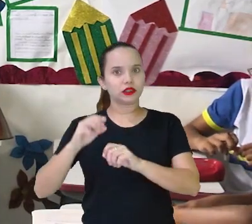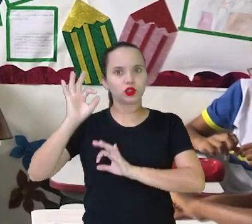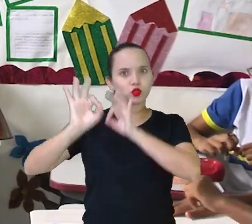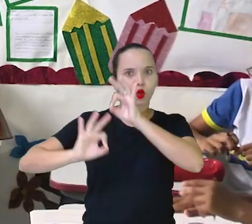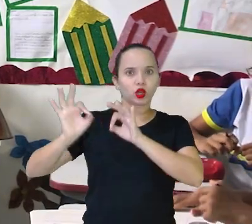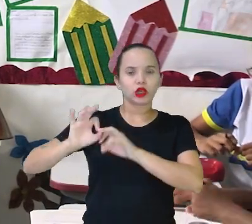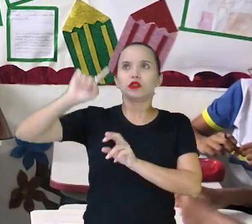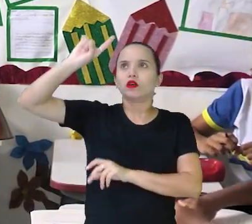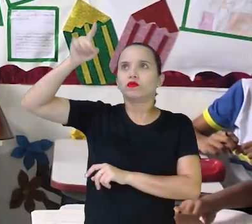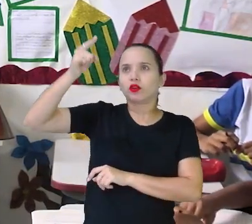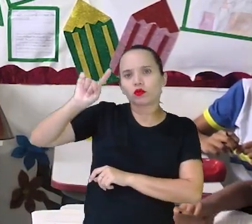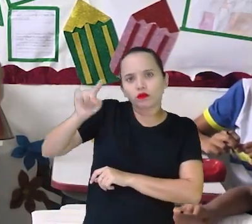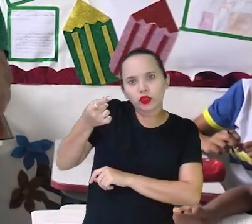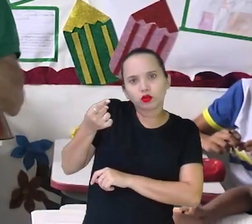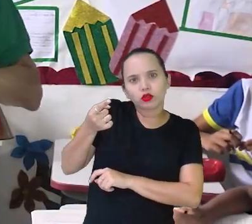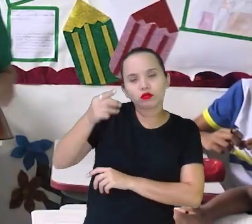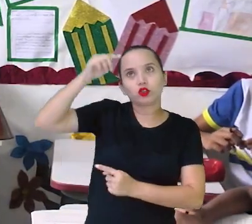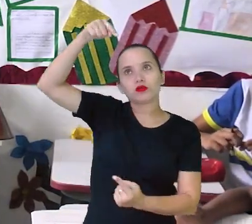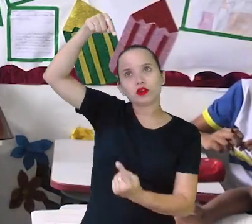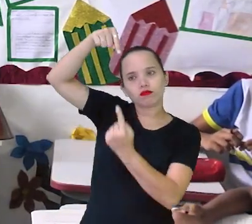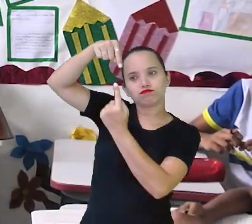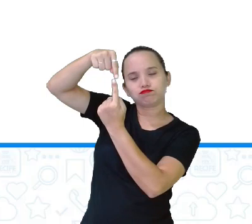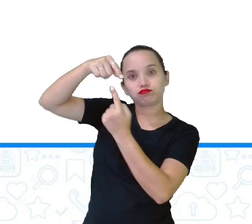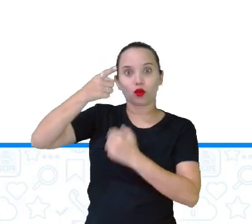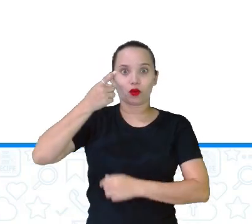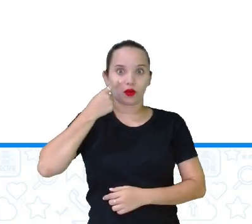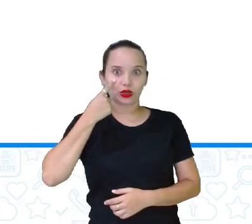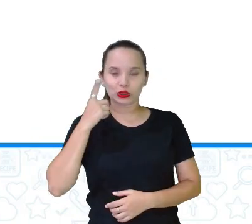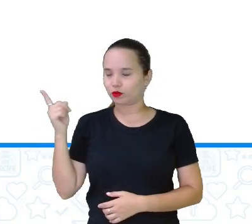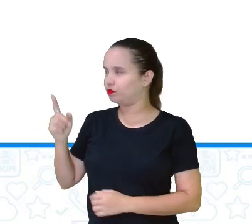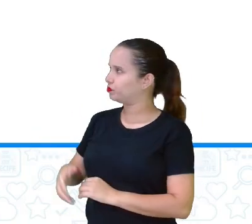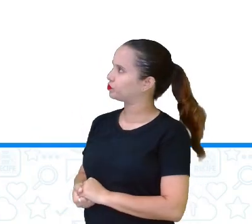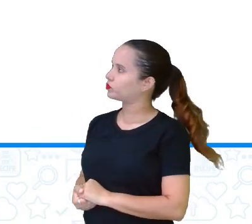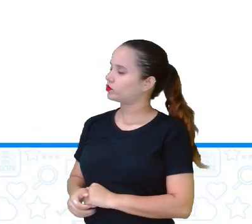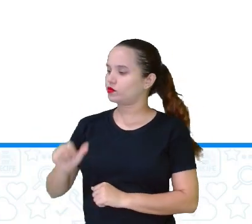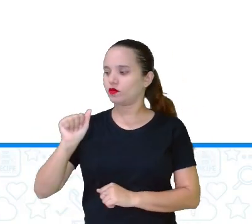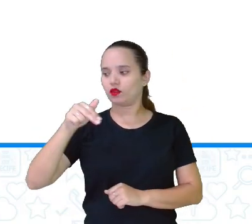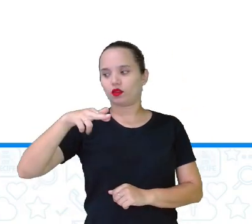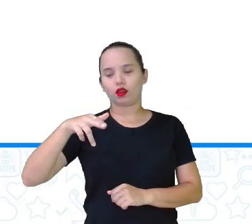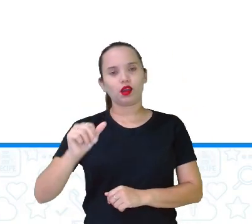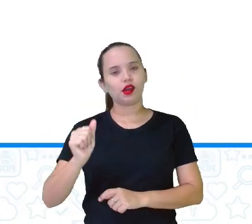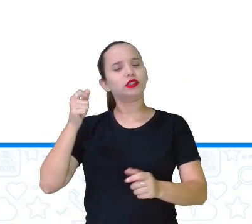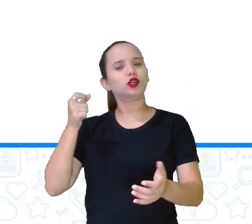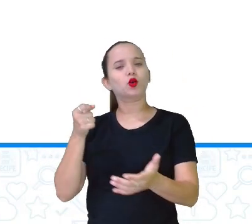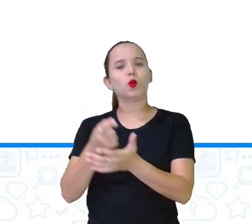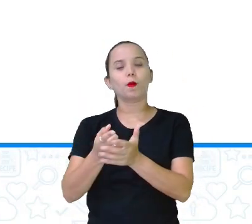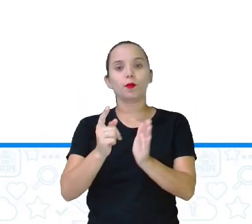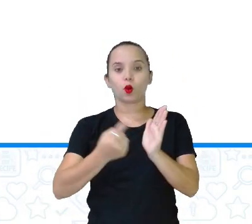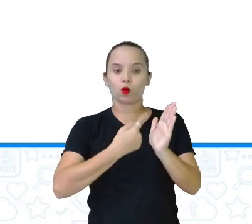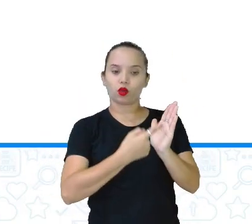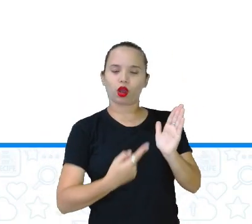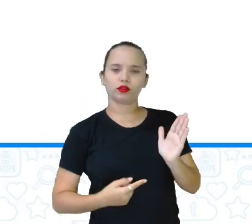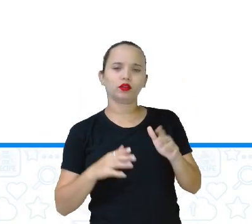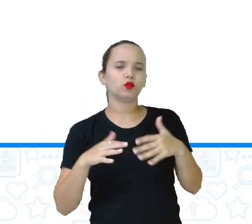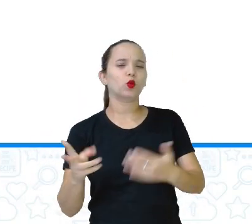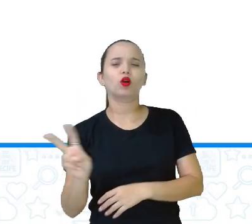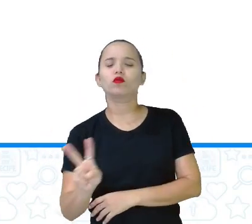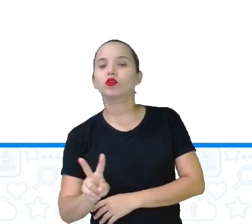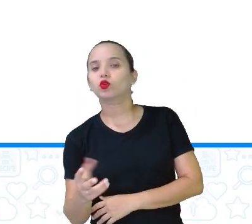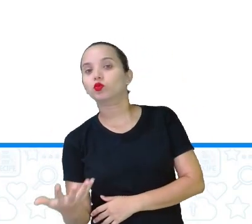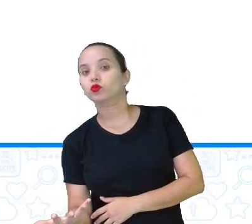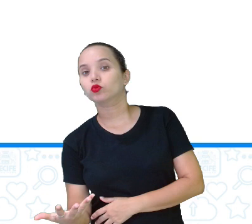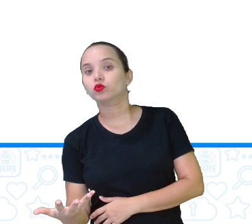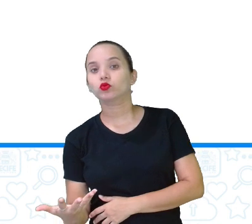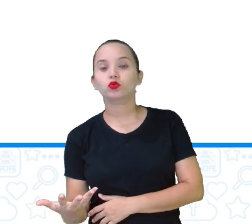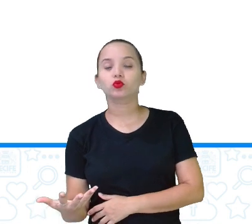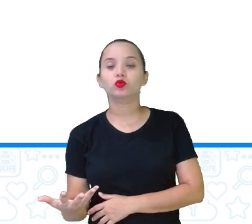Então vamos embora? Olha só a questão, diz o seguinte: Ana comprou um caderno. Qual foi o valor do caderno que Ana comprou?